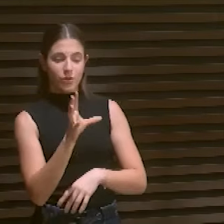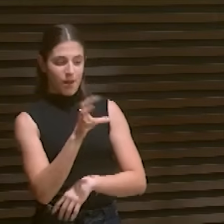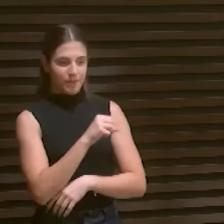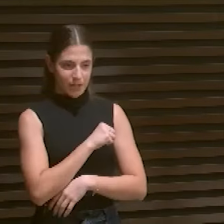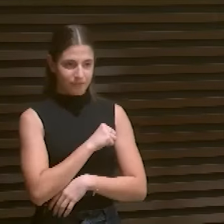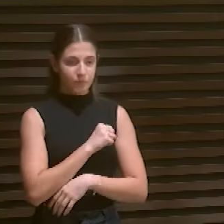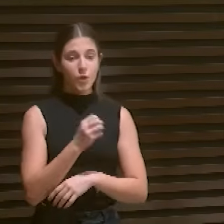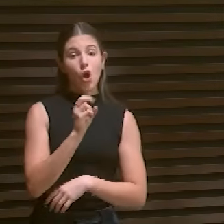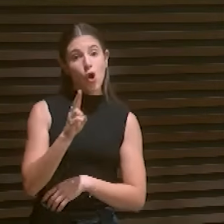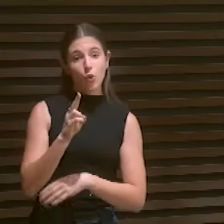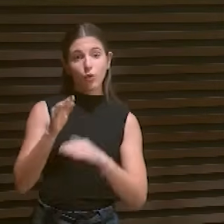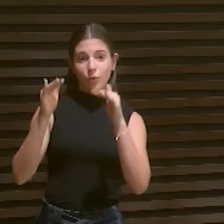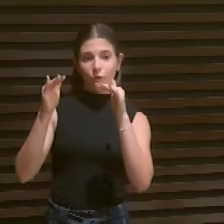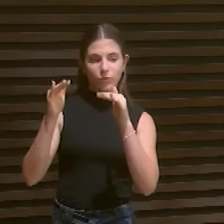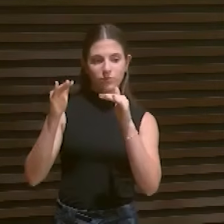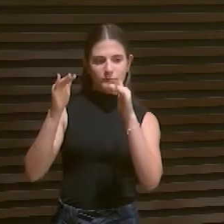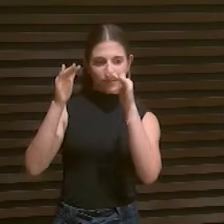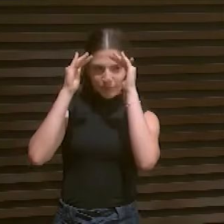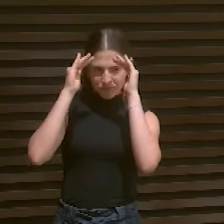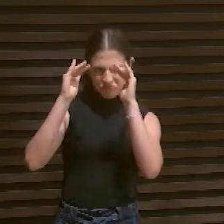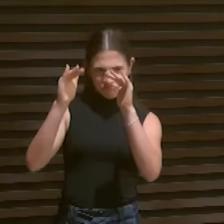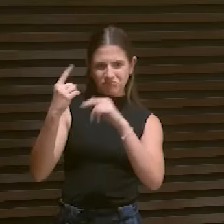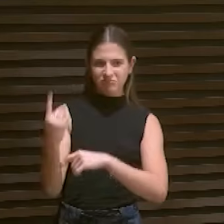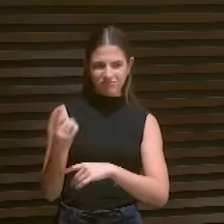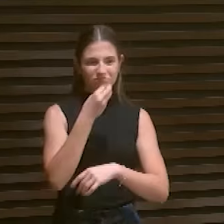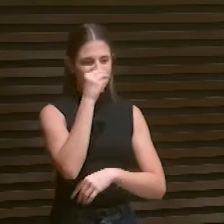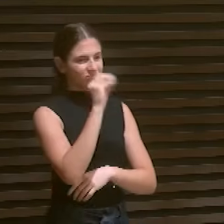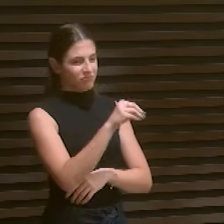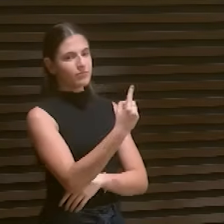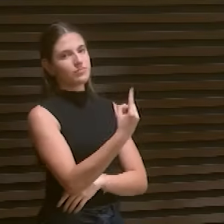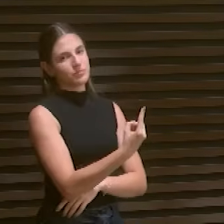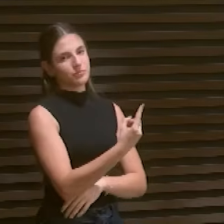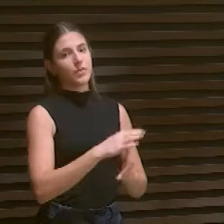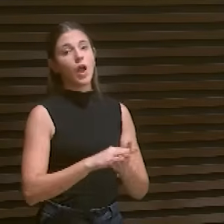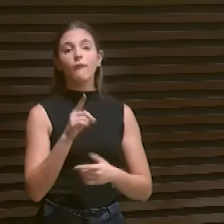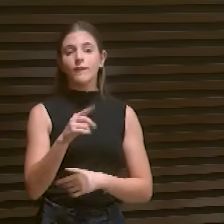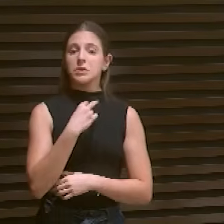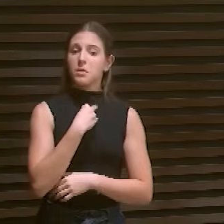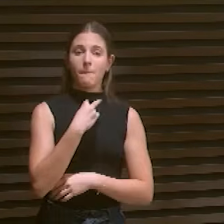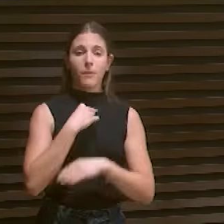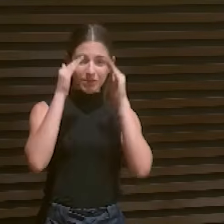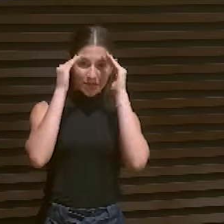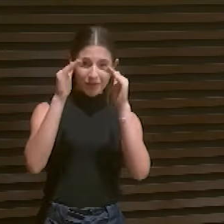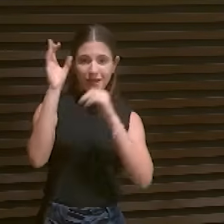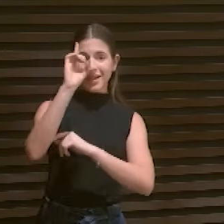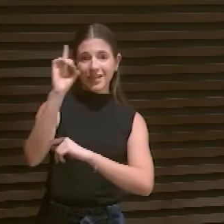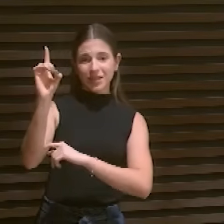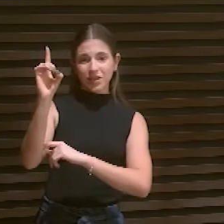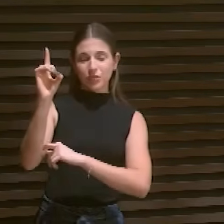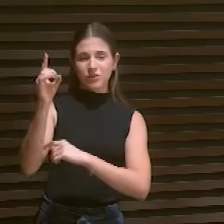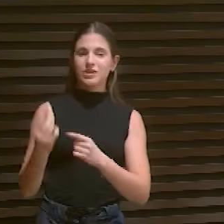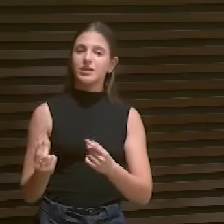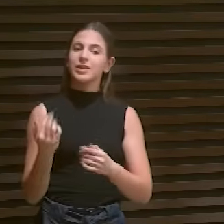a um e desprezará o outro. Vocês não podem servir a Deus e ao